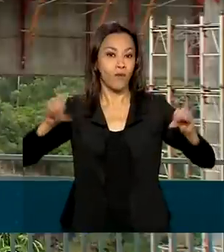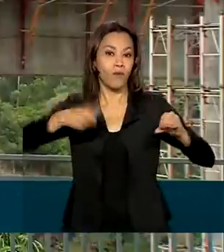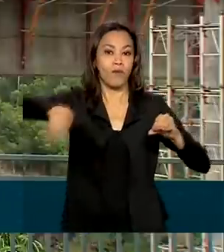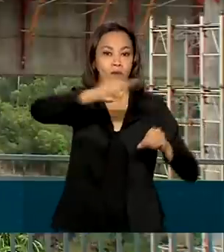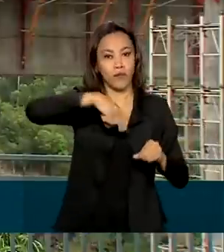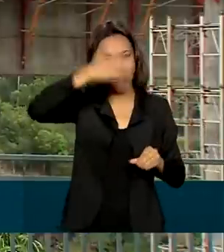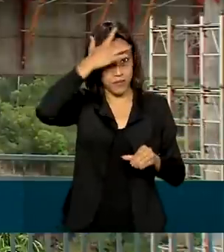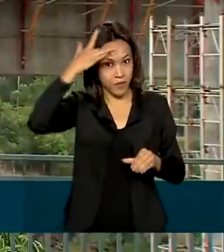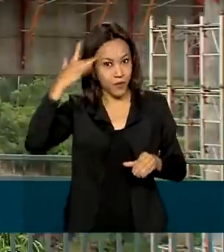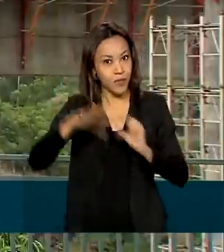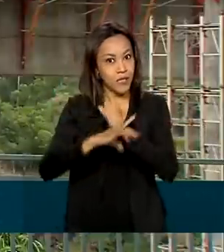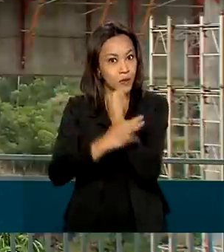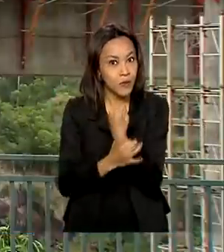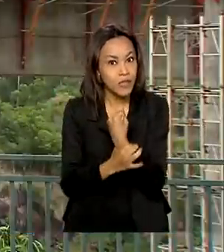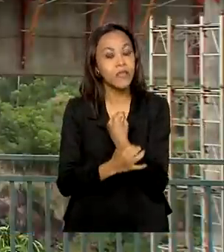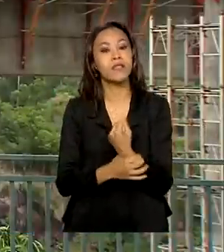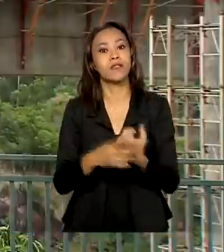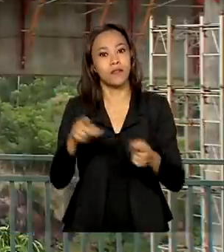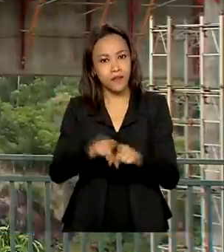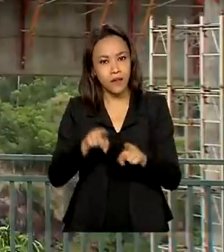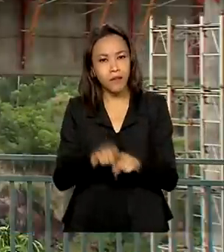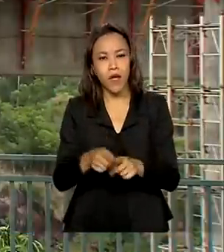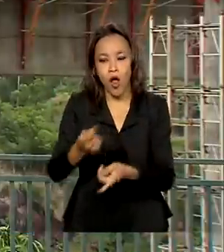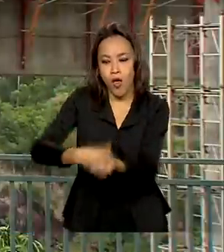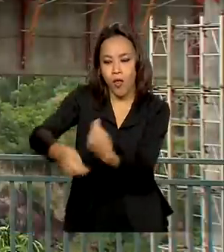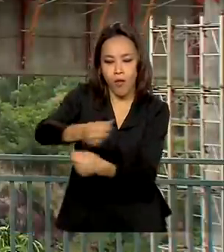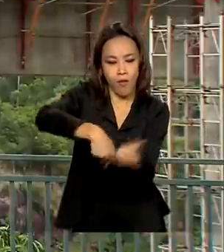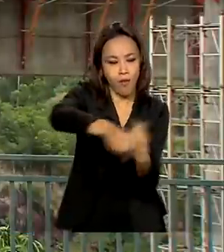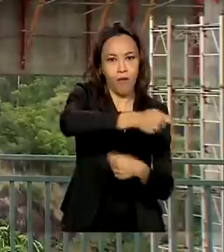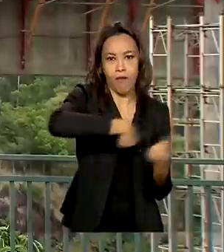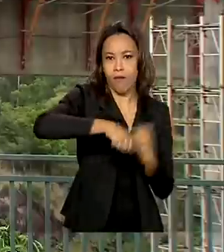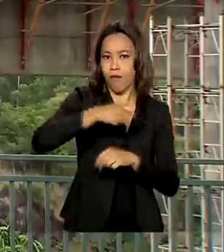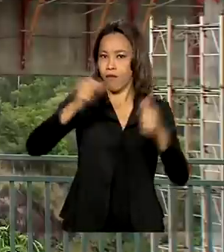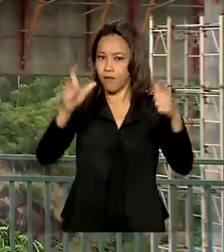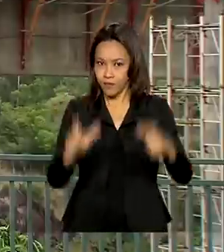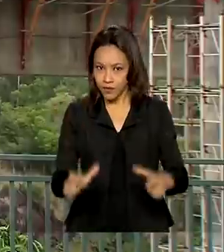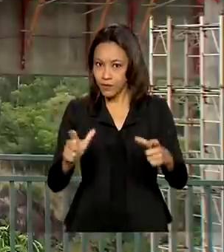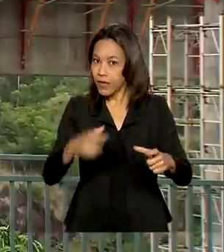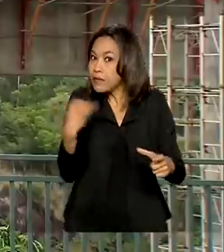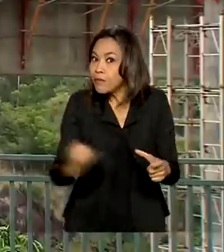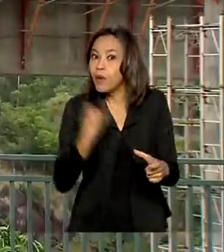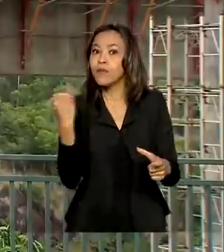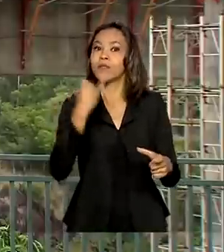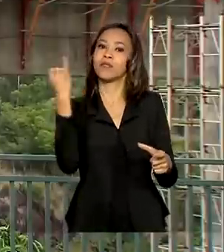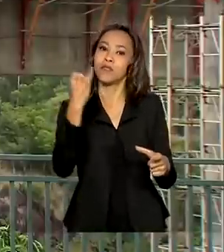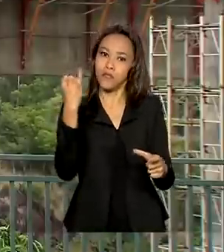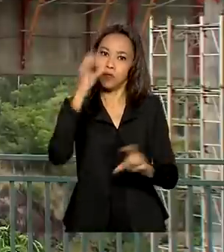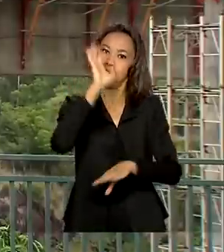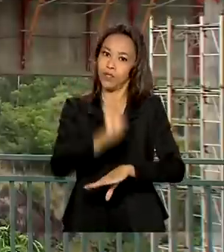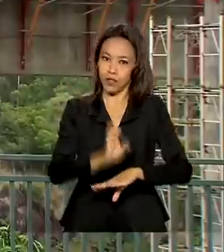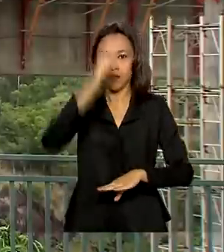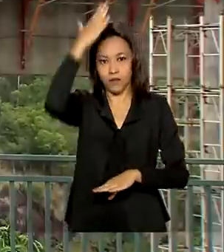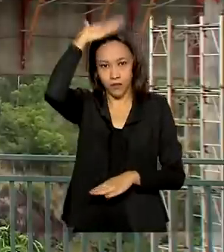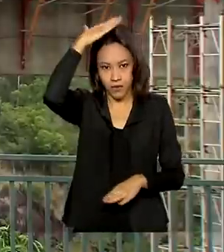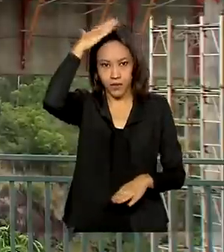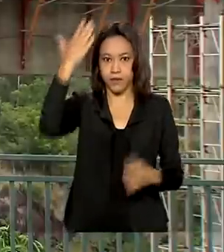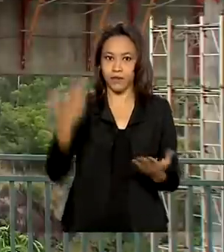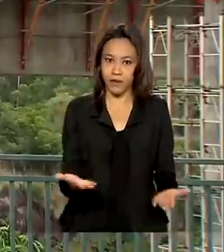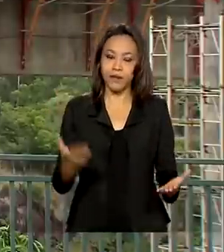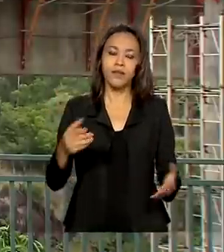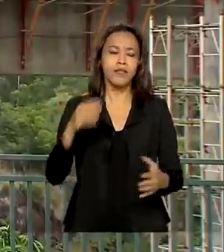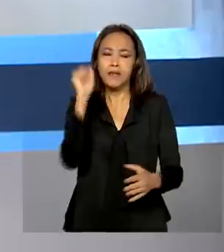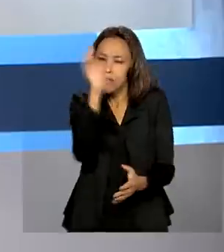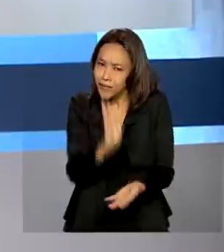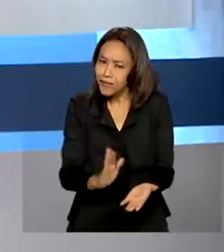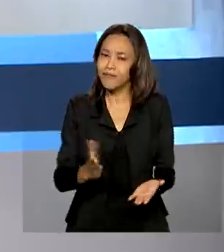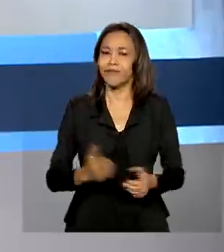É um ganha-ganha importantíssimo para essa região da tribo fronteira, importantíssimo para o Paraná, para o Oeste, importantíssimo para